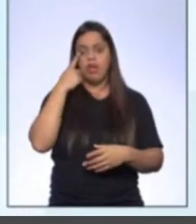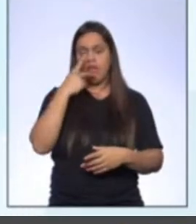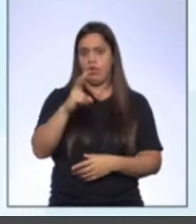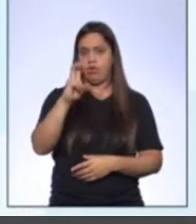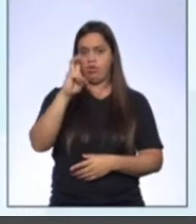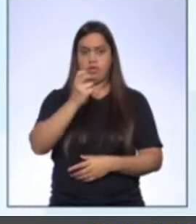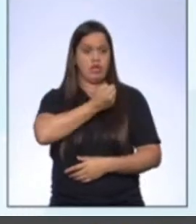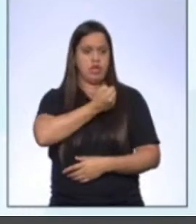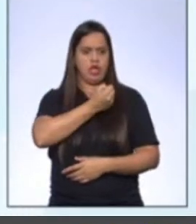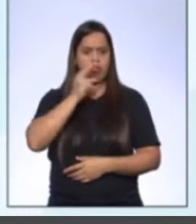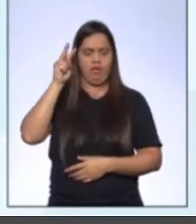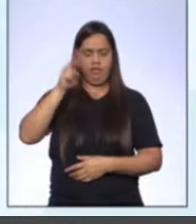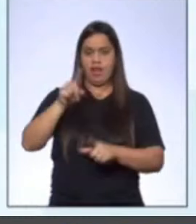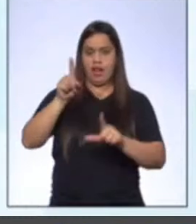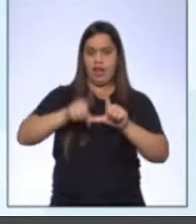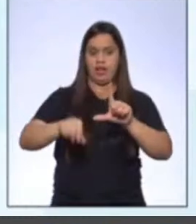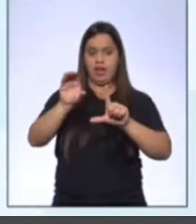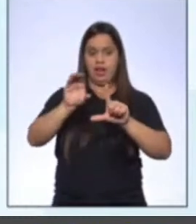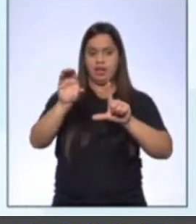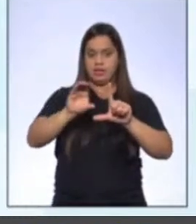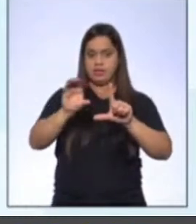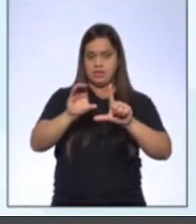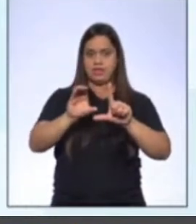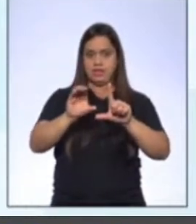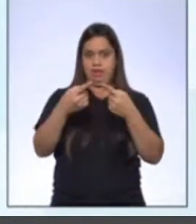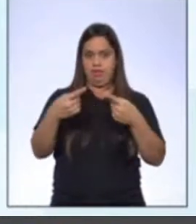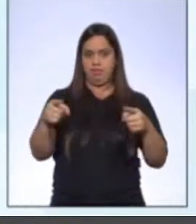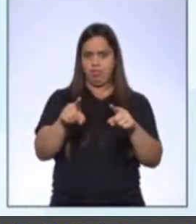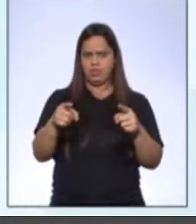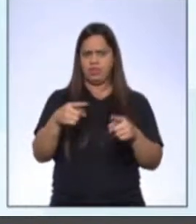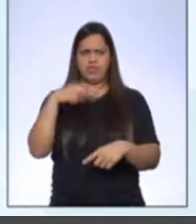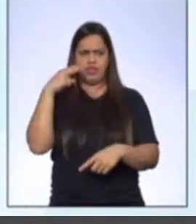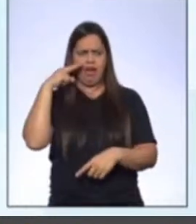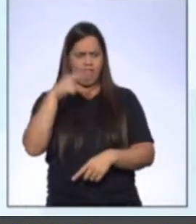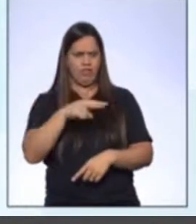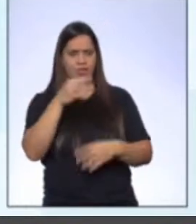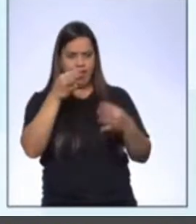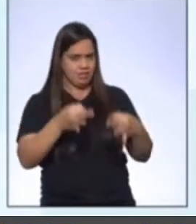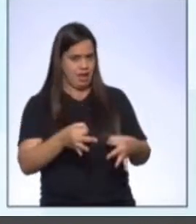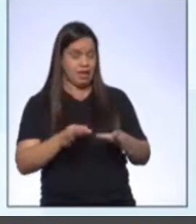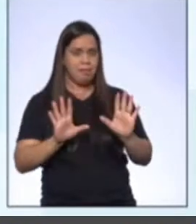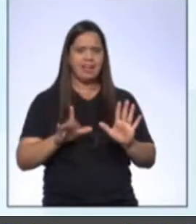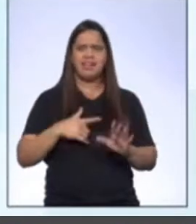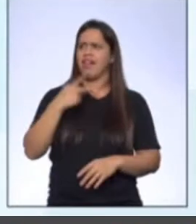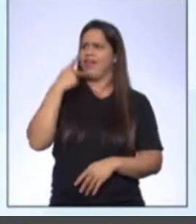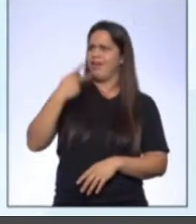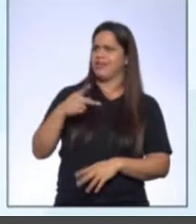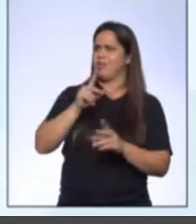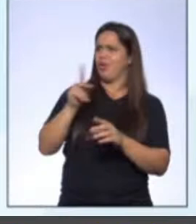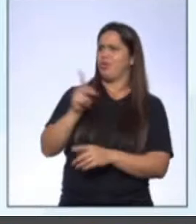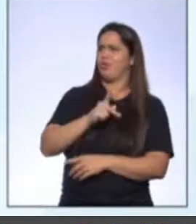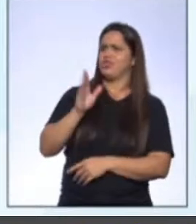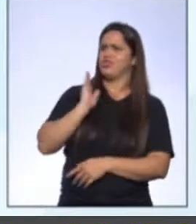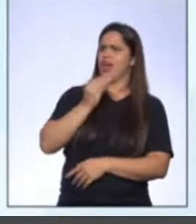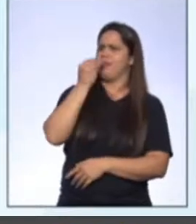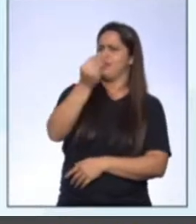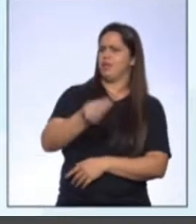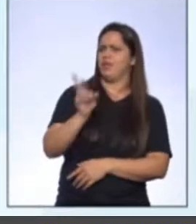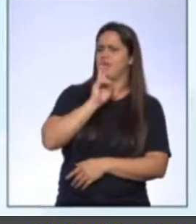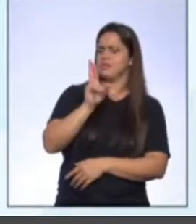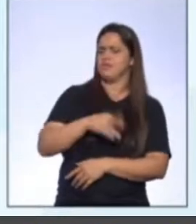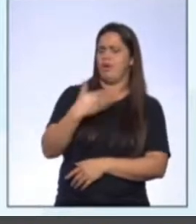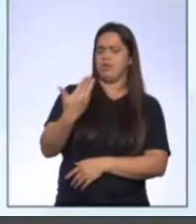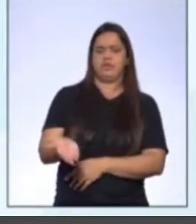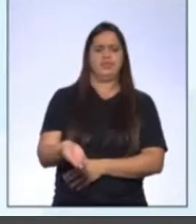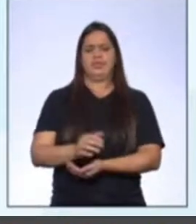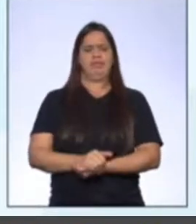professor? Não. A gente vai olhar uma por uma, porque são ou não, né? Porque que é a correta